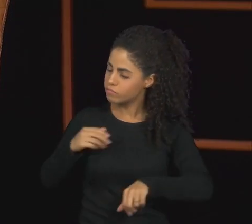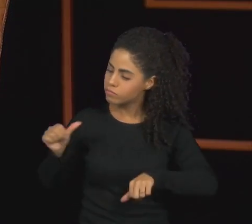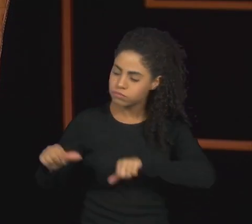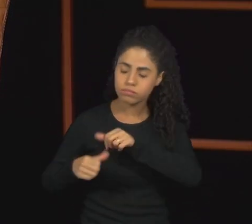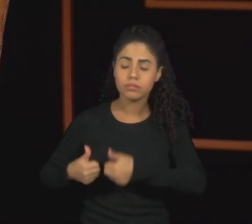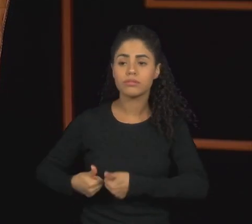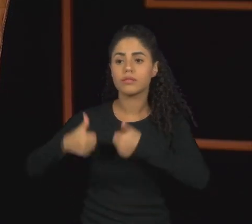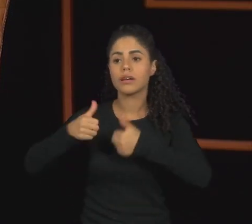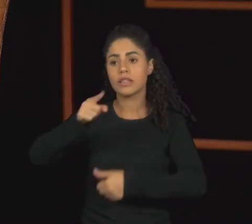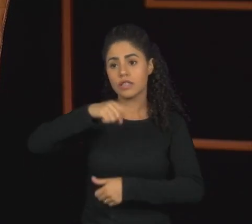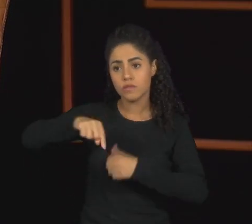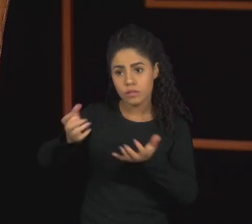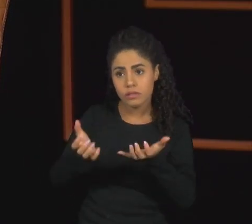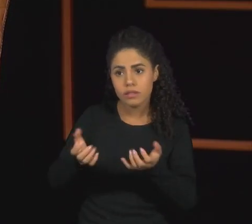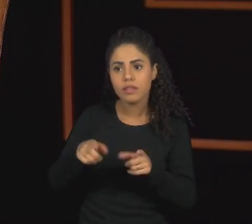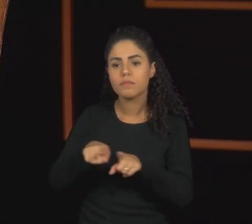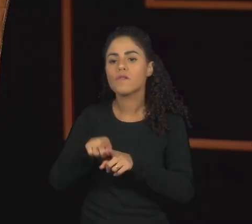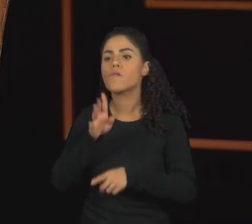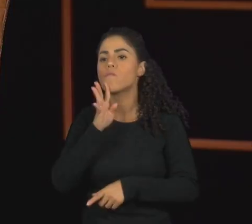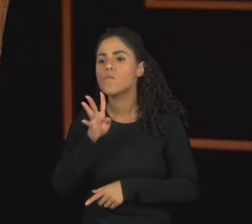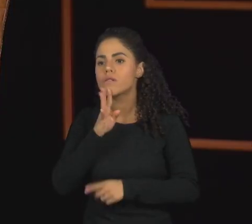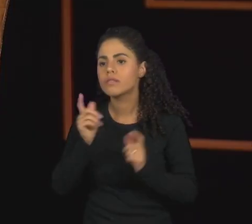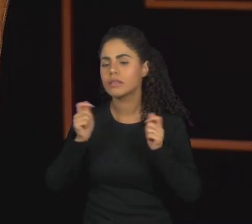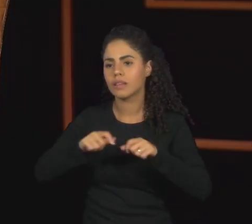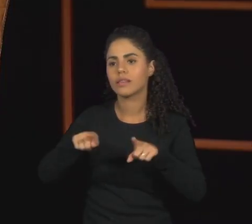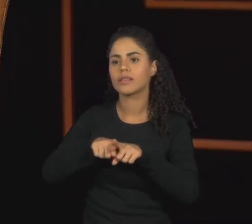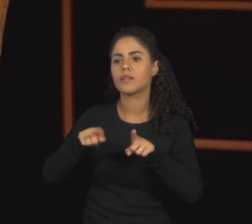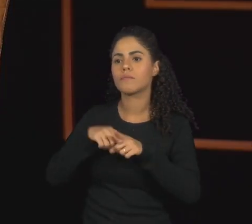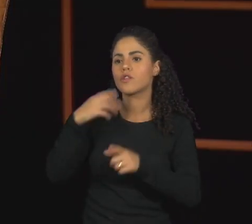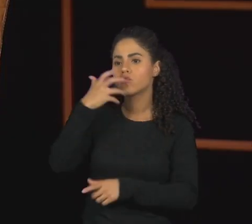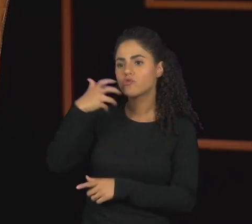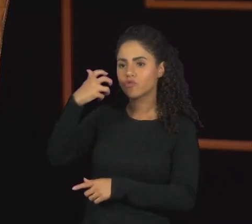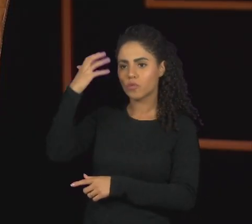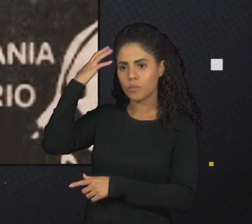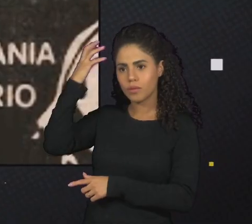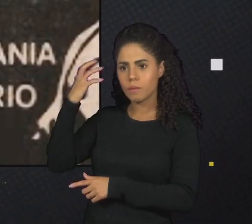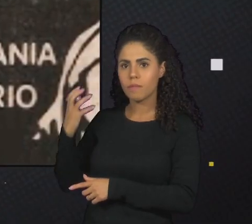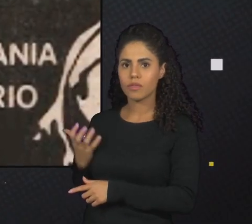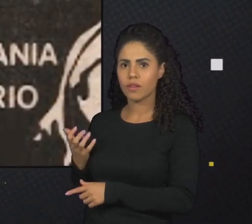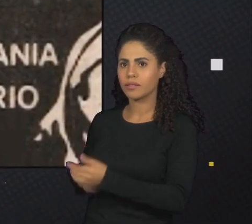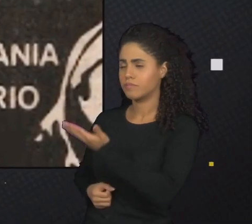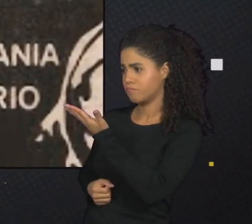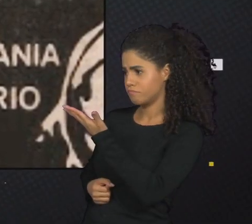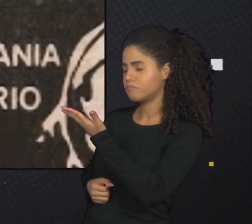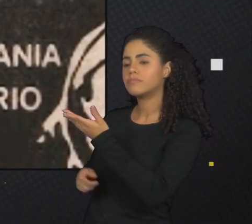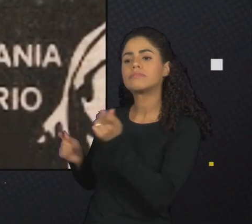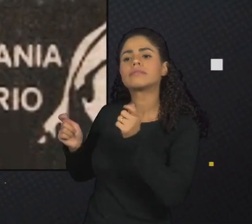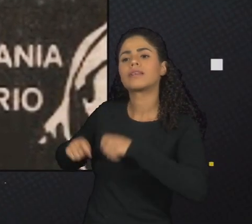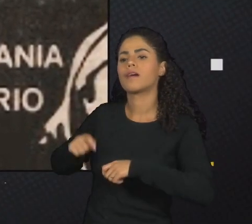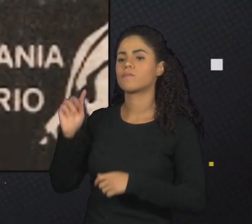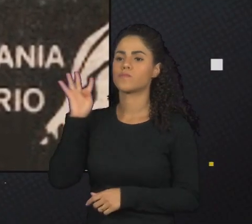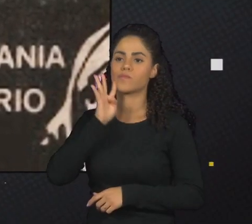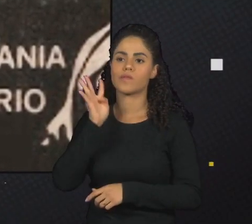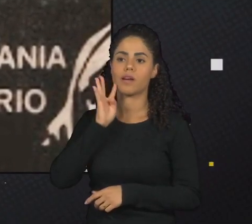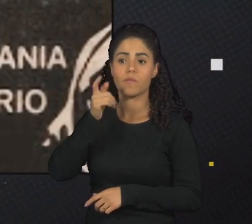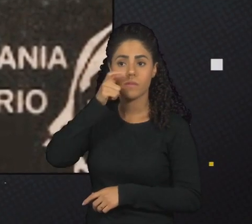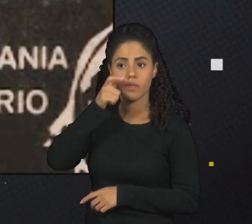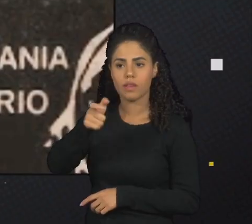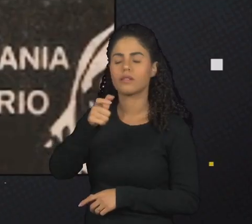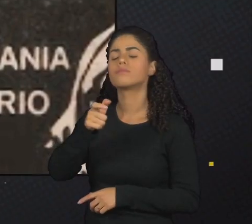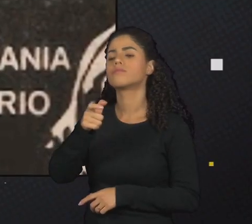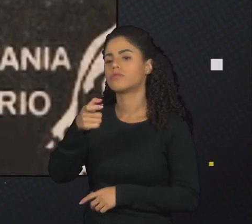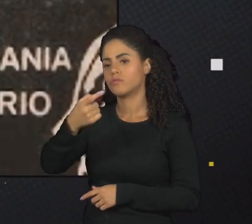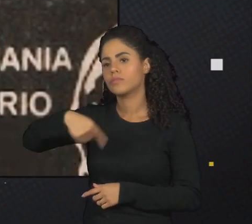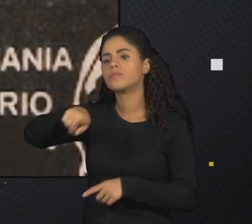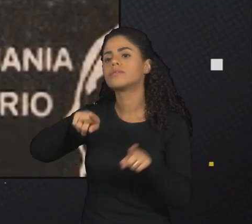E quem puder ouvir os shows da Maria Bethânia, que ele dirigiu, como Rosa dos Ventos, eu acho que é uma coisa